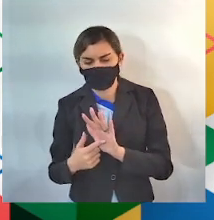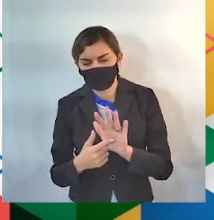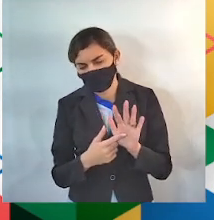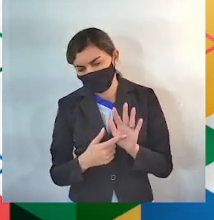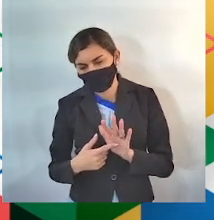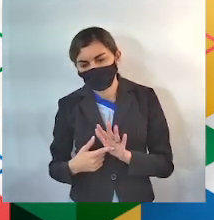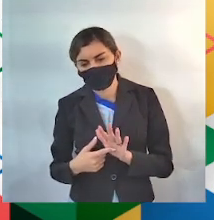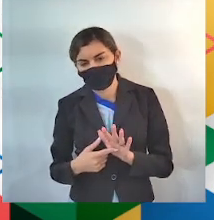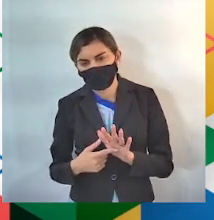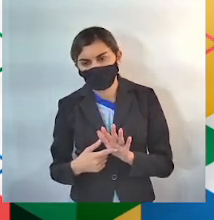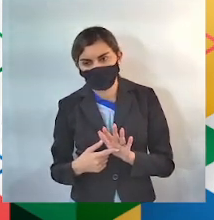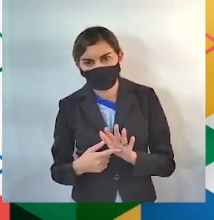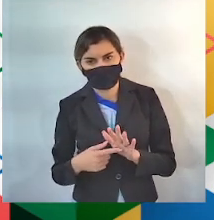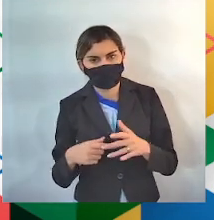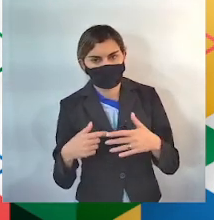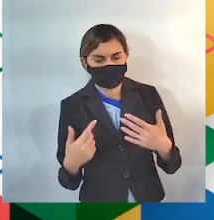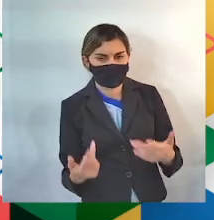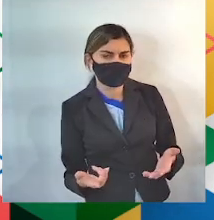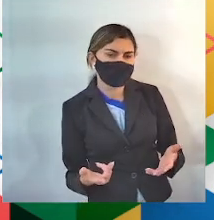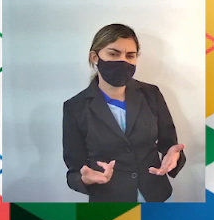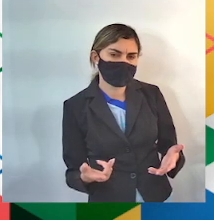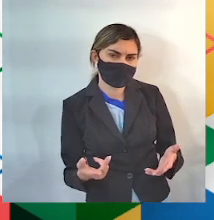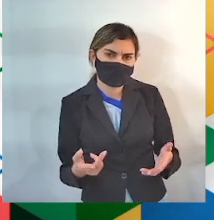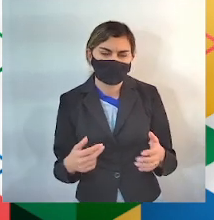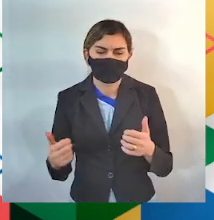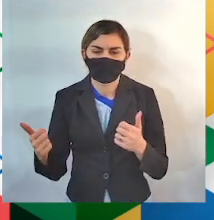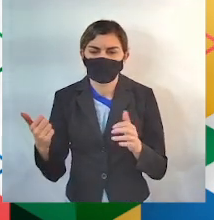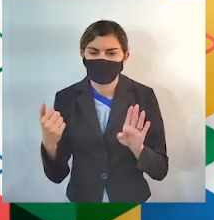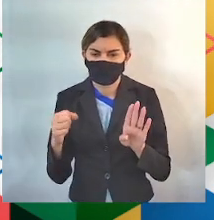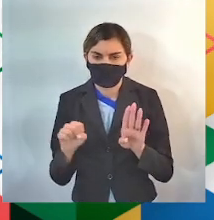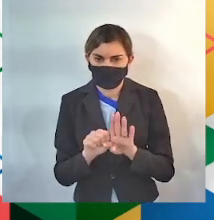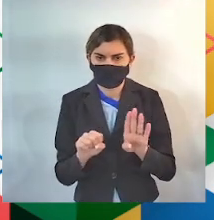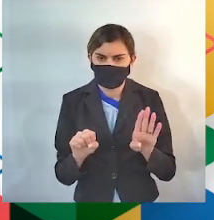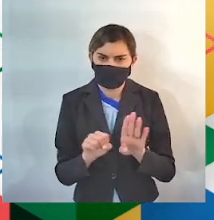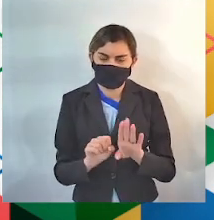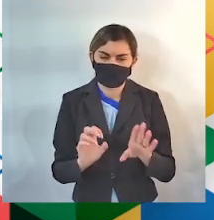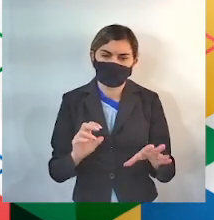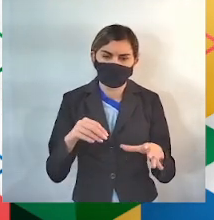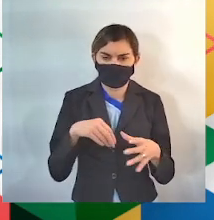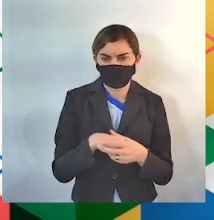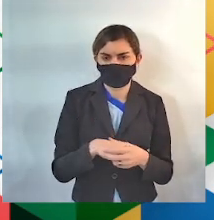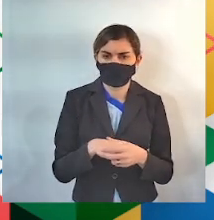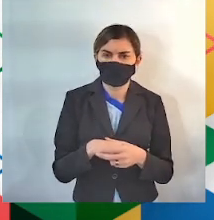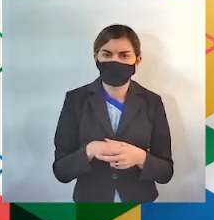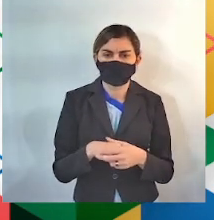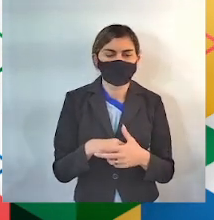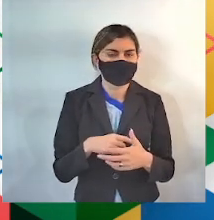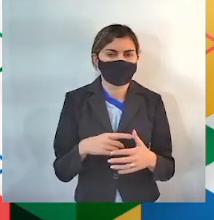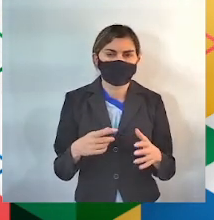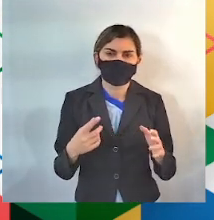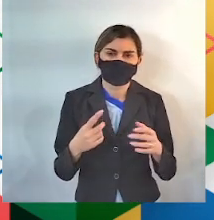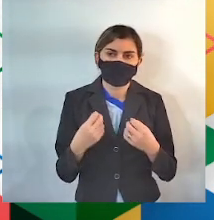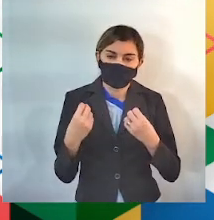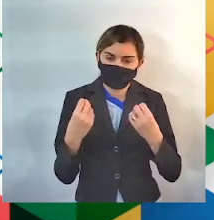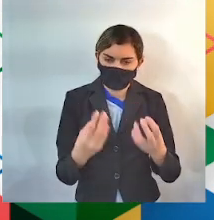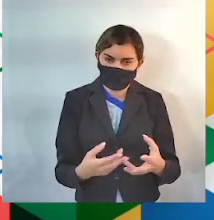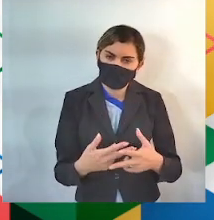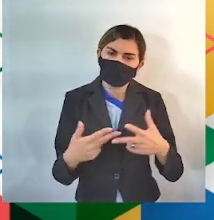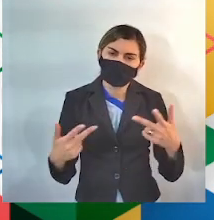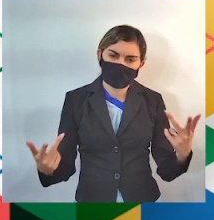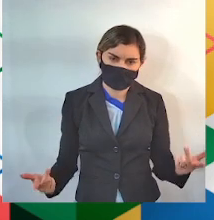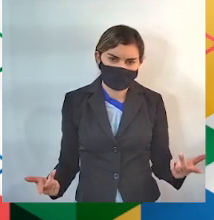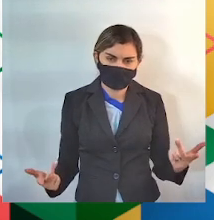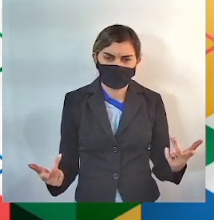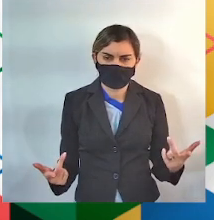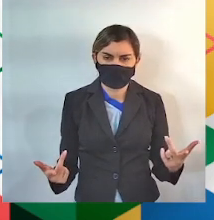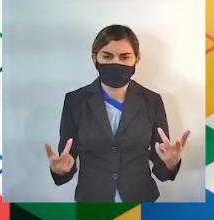bem junto do substantivo ao qual ele está se referindo. Dê-me, quem dá algo a